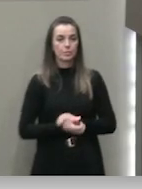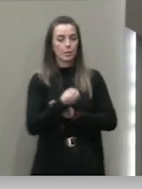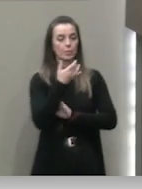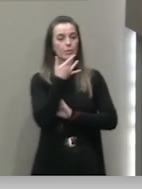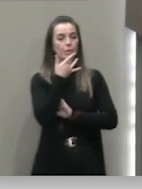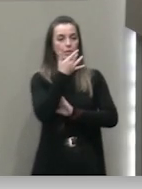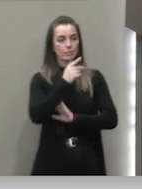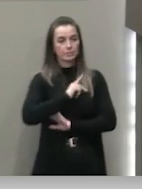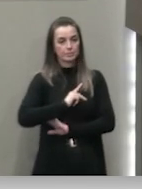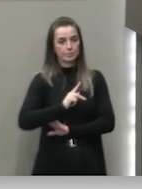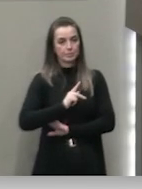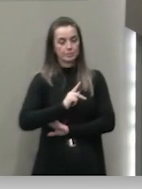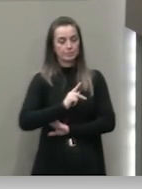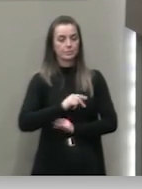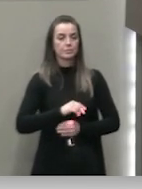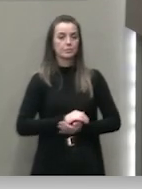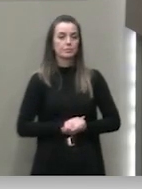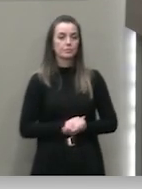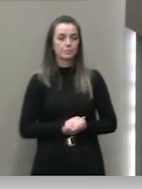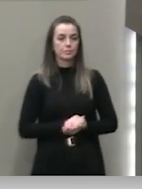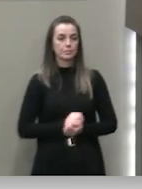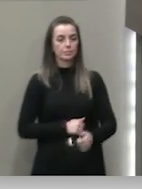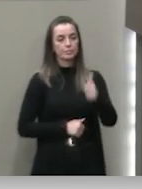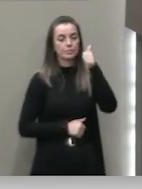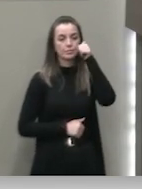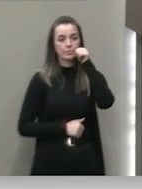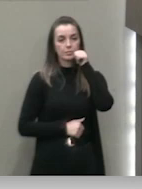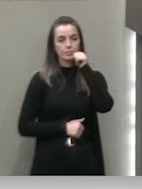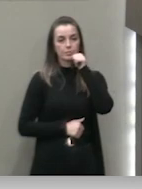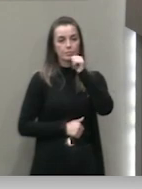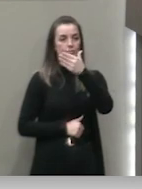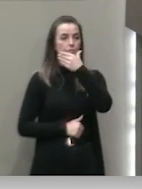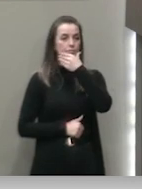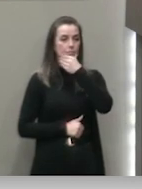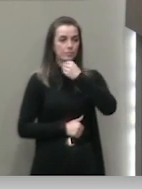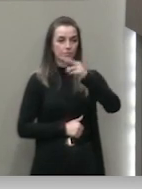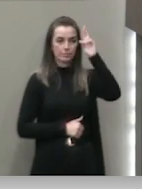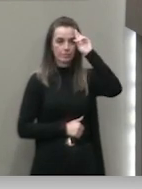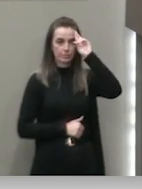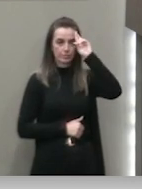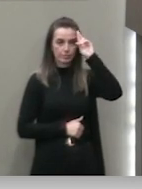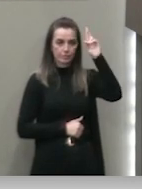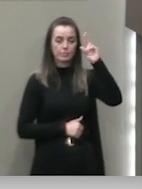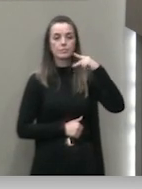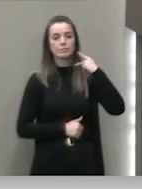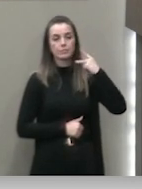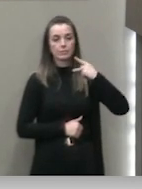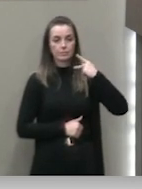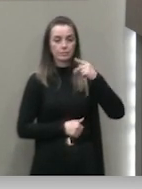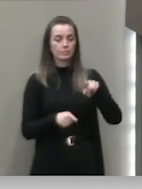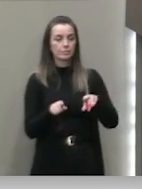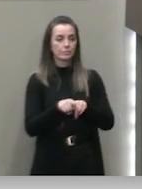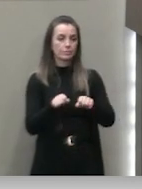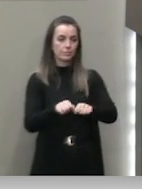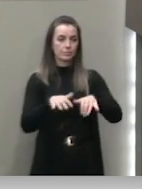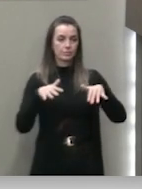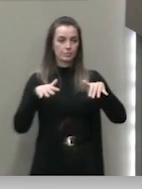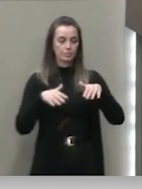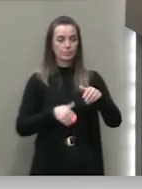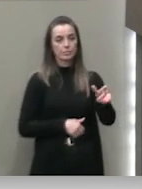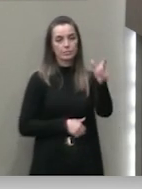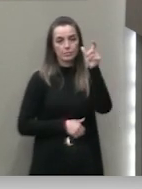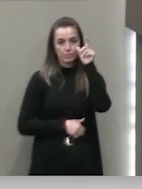Boa tarde, presidente, senhores vereadores, senhoras vereadoras, público que nos acompanha,